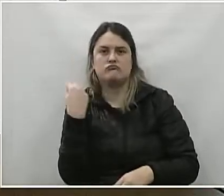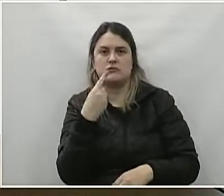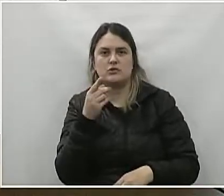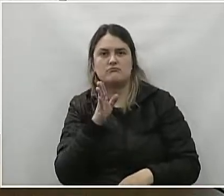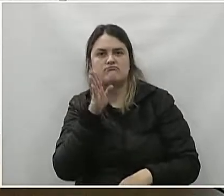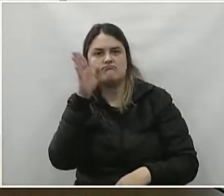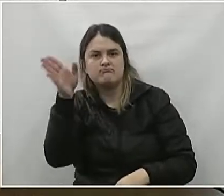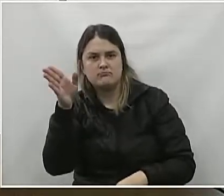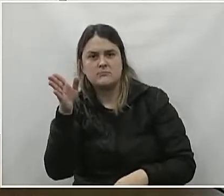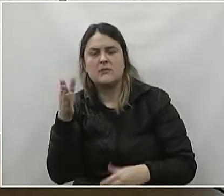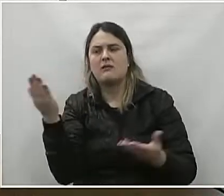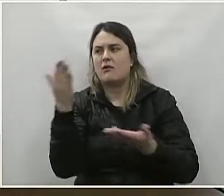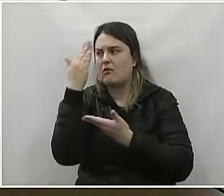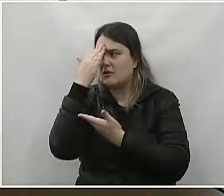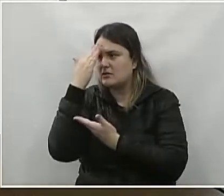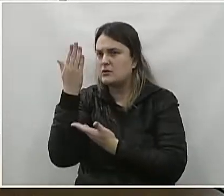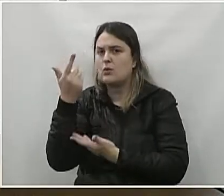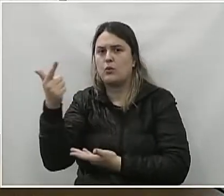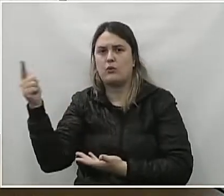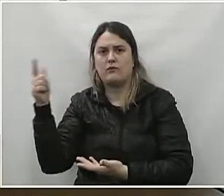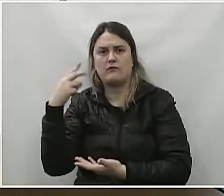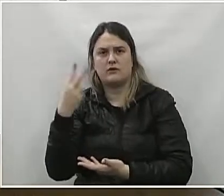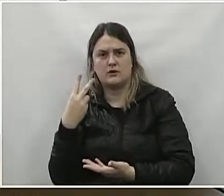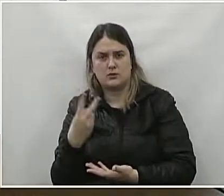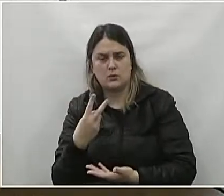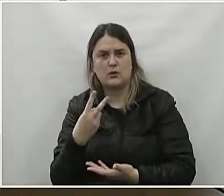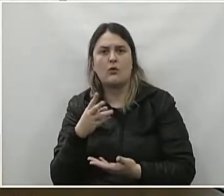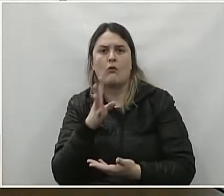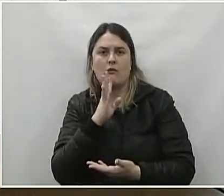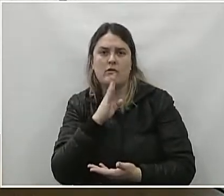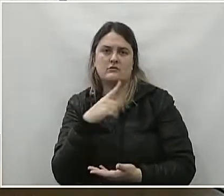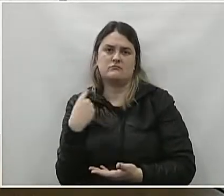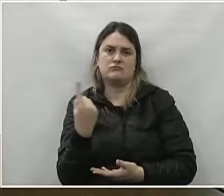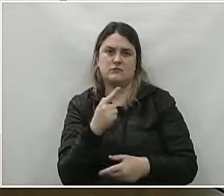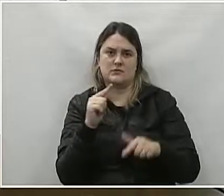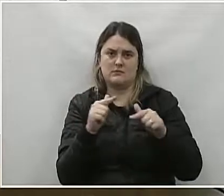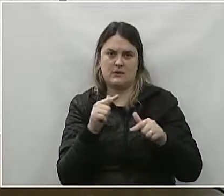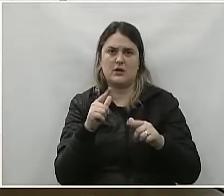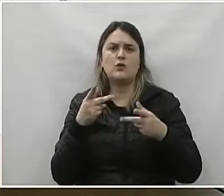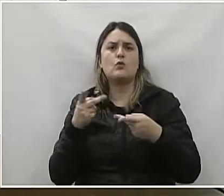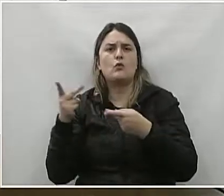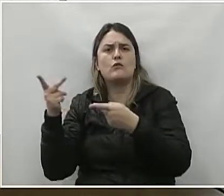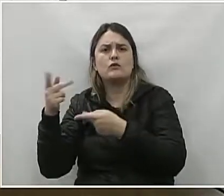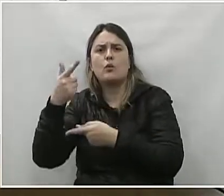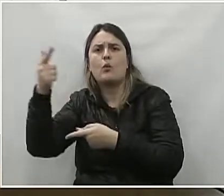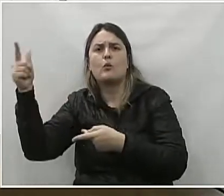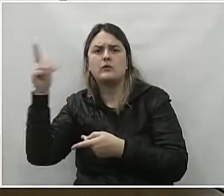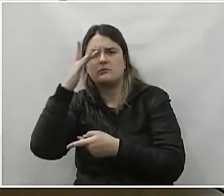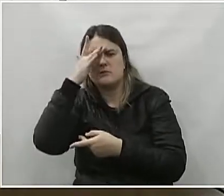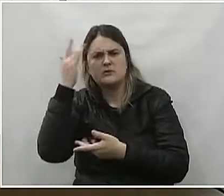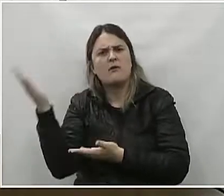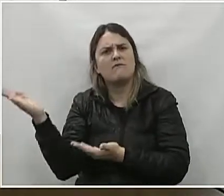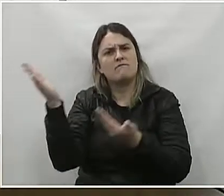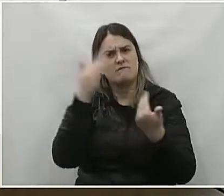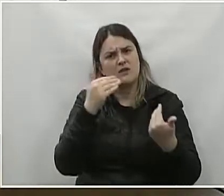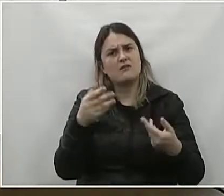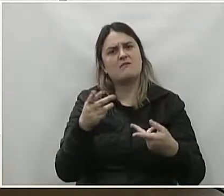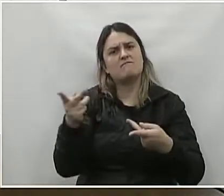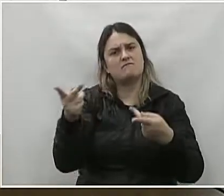vereadores que já conhecem o nosso trabalho e convido aos que não conhecem. Estamos com as portas abertas para vocês